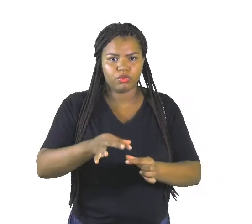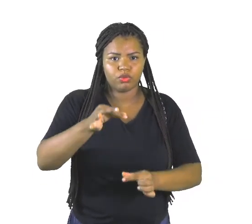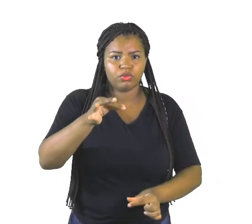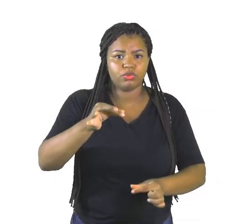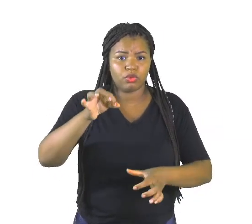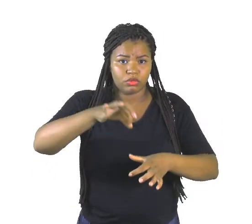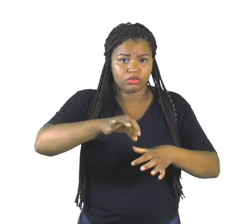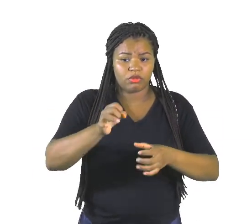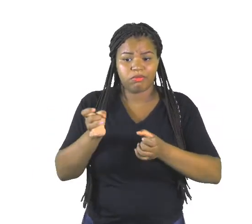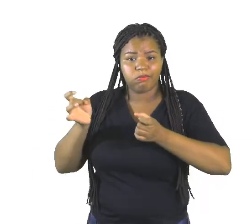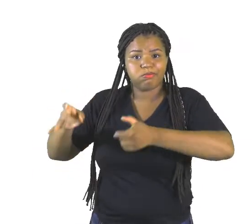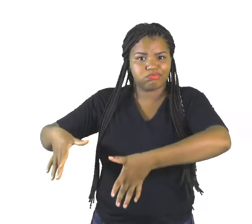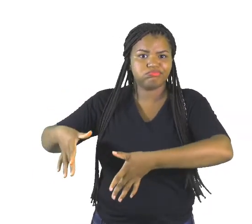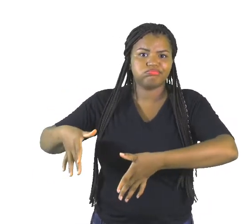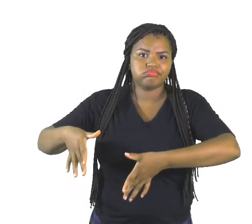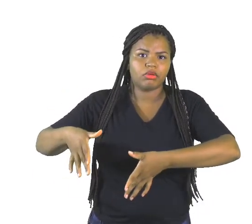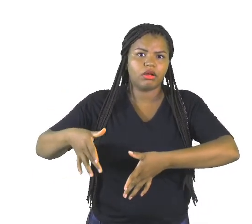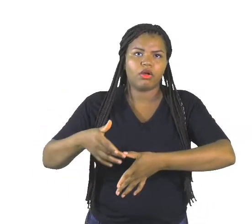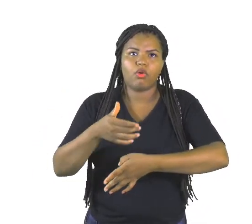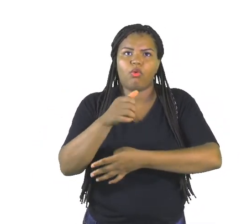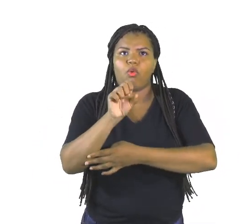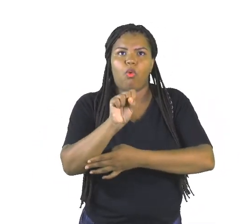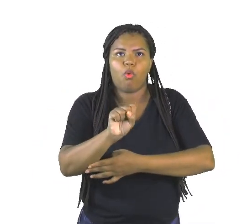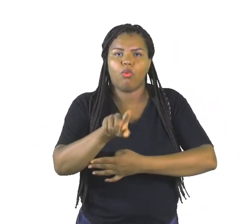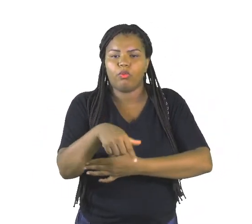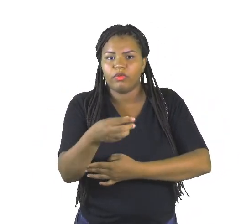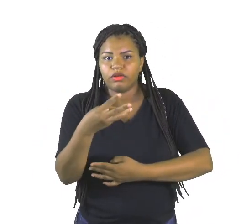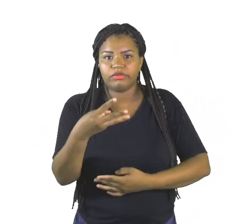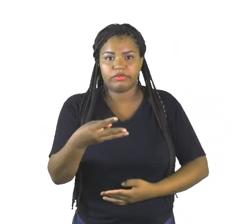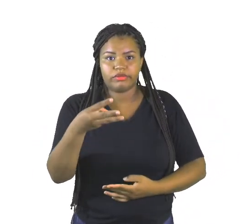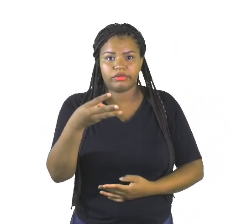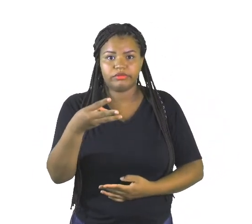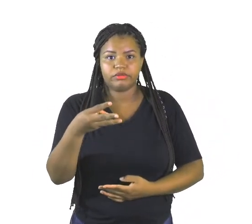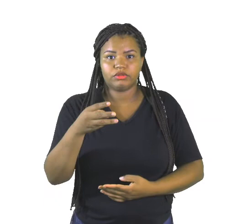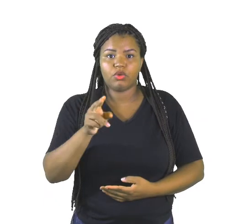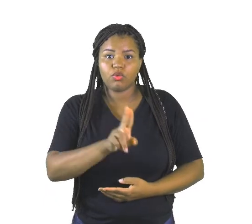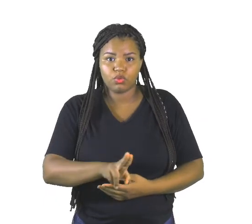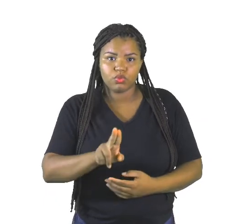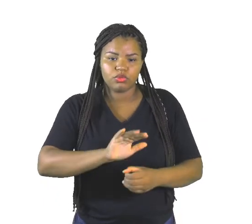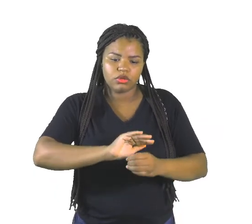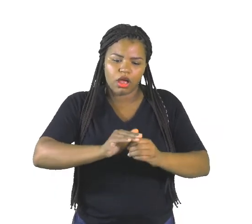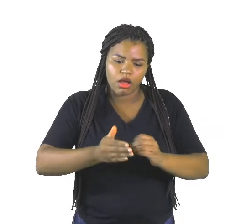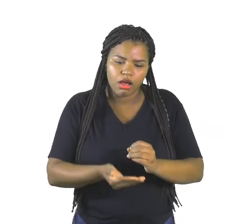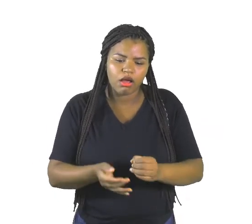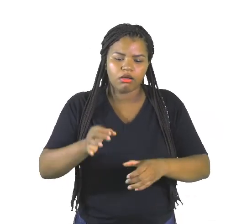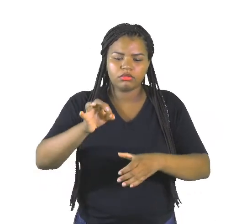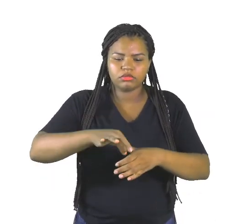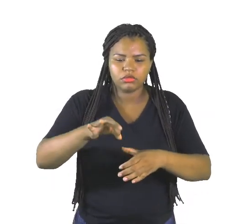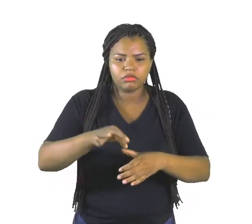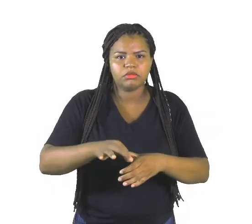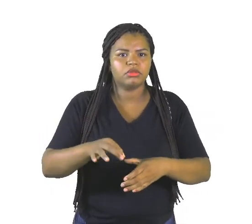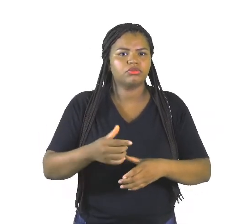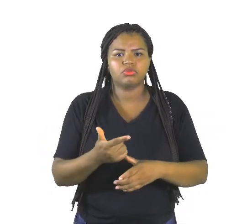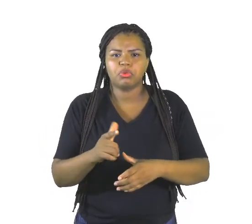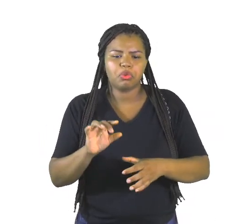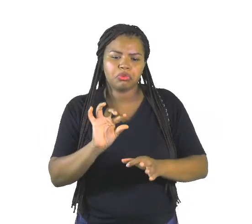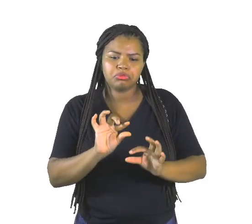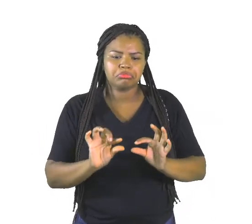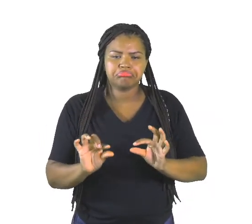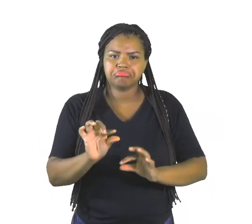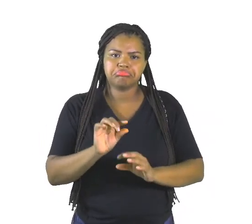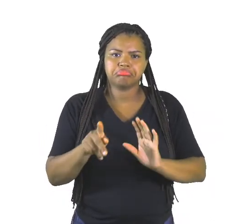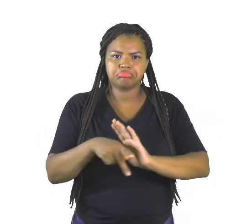8,3% utilizam as cascas de alguns alimentos, né, as sementes e outras partes. Então,